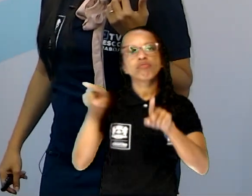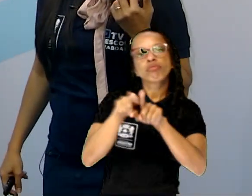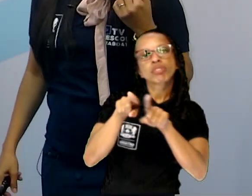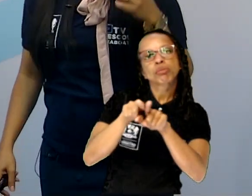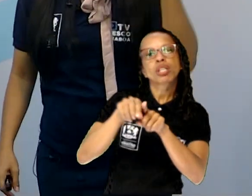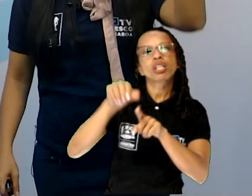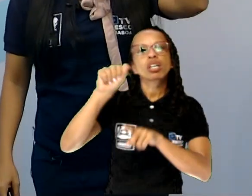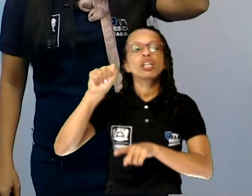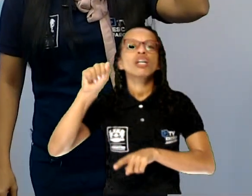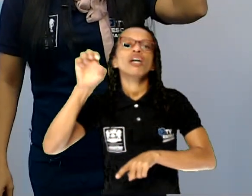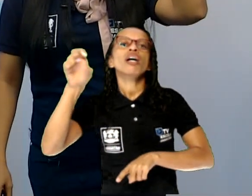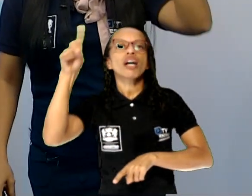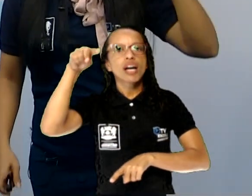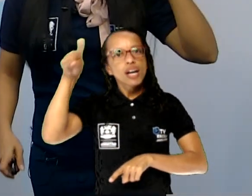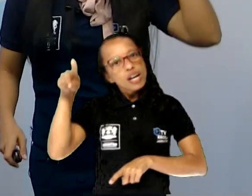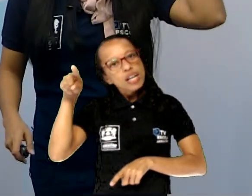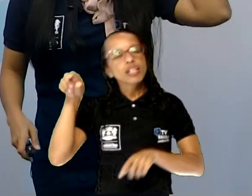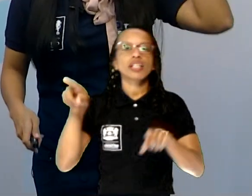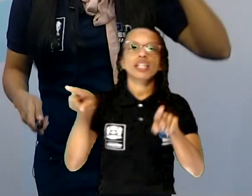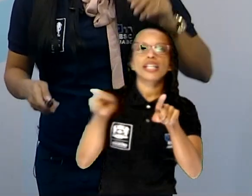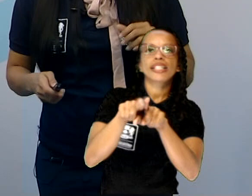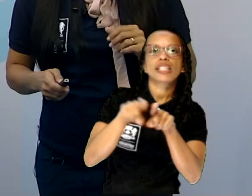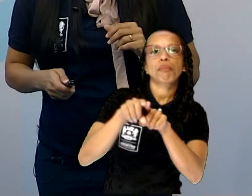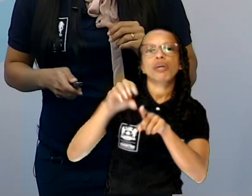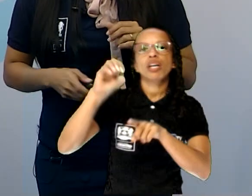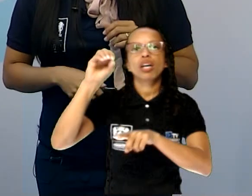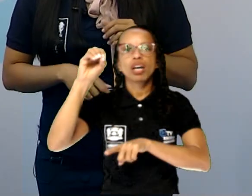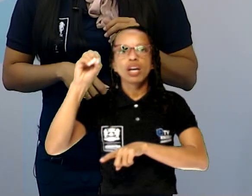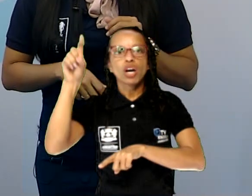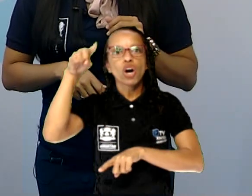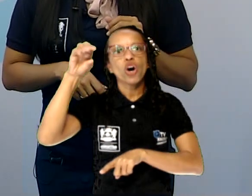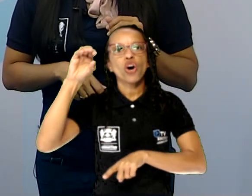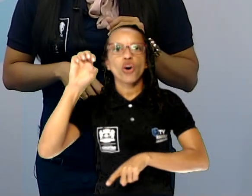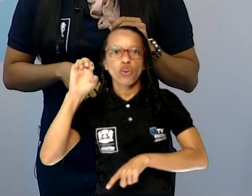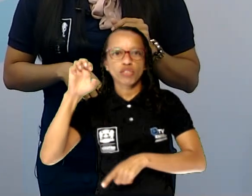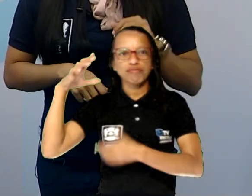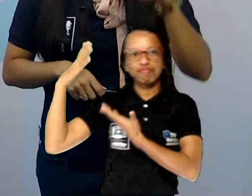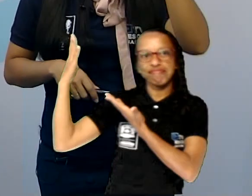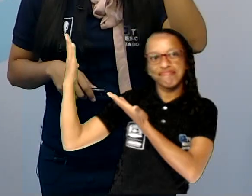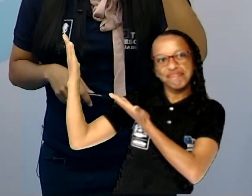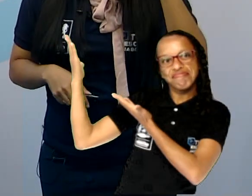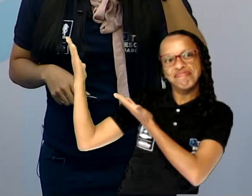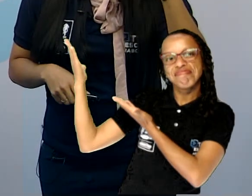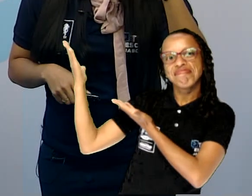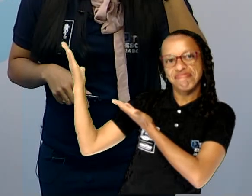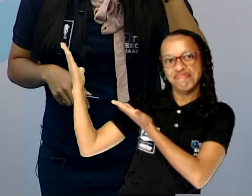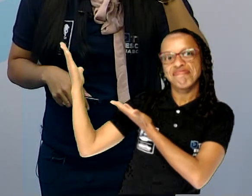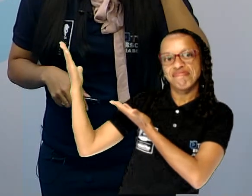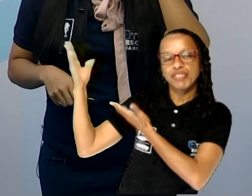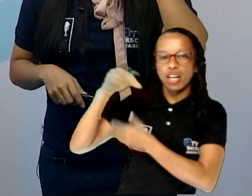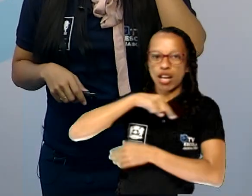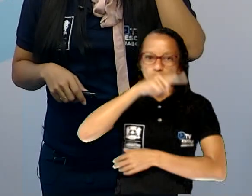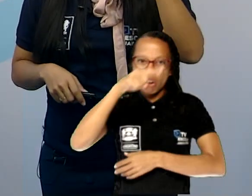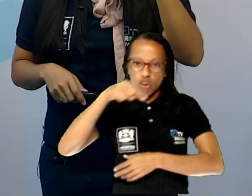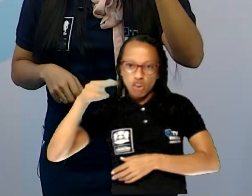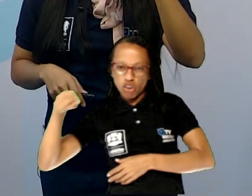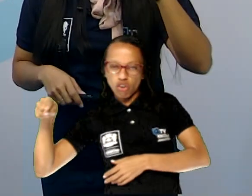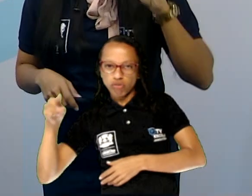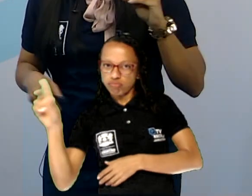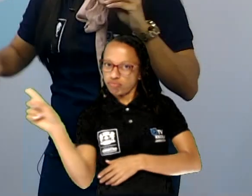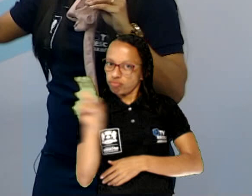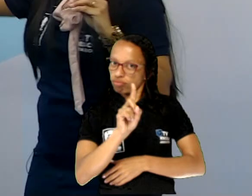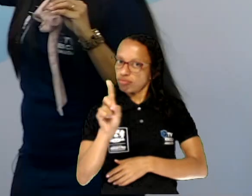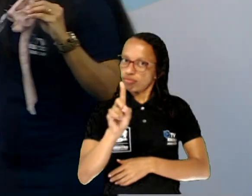sobre a vogal E, mas isso não acontece mais não, só no passado. Olha ele aqui bem grandão para vocês. Não é cobrinha, tá? É